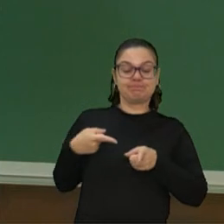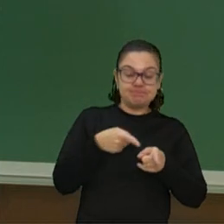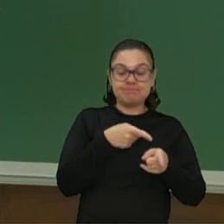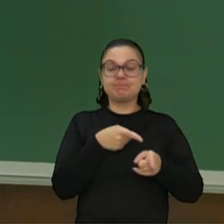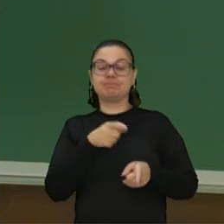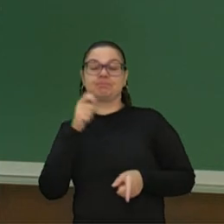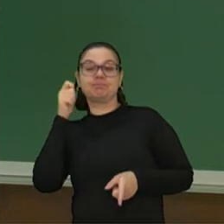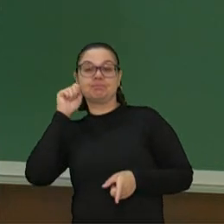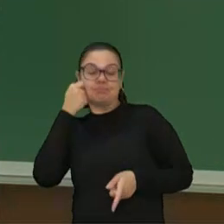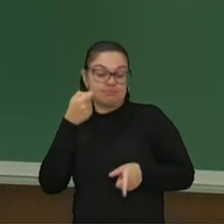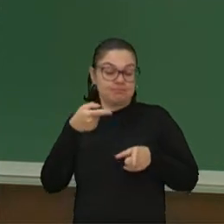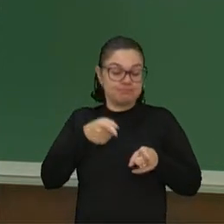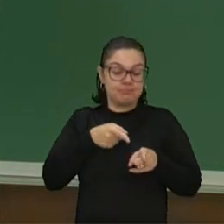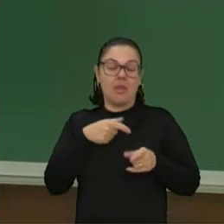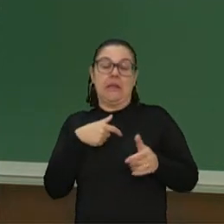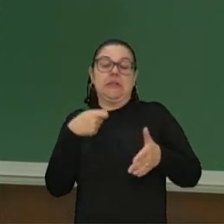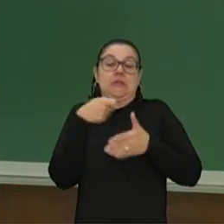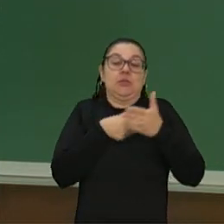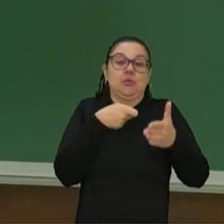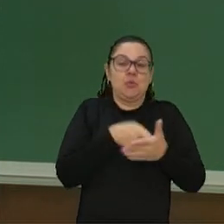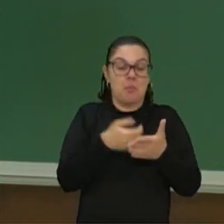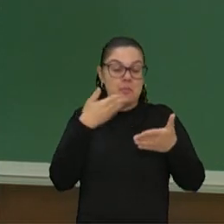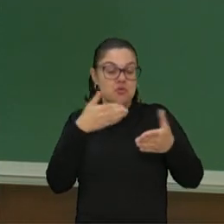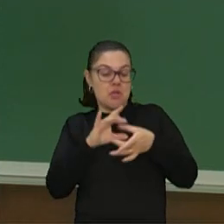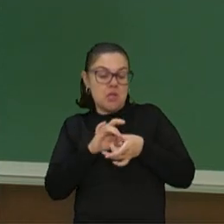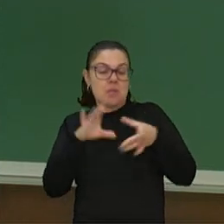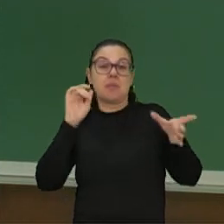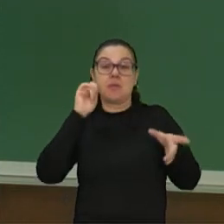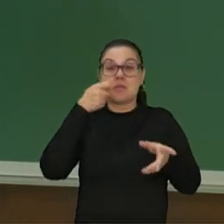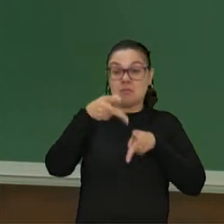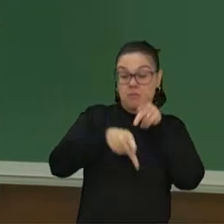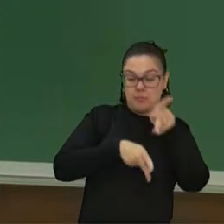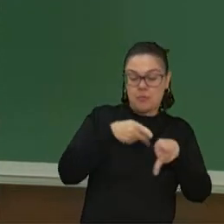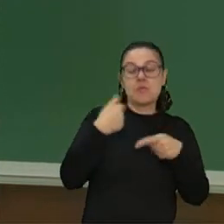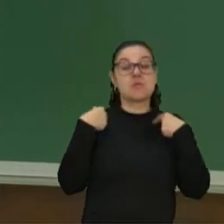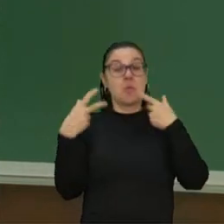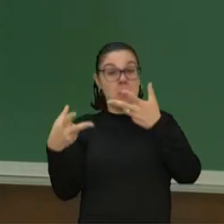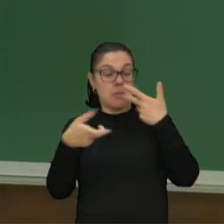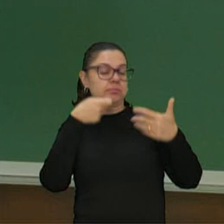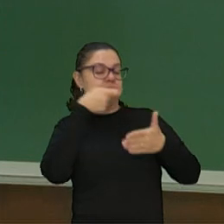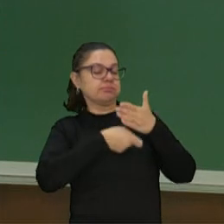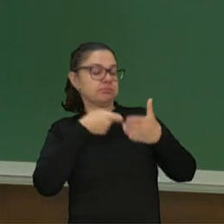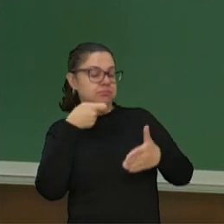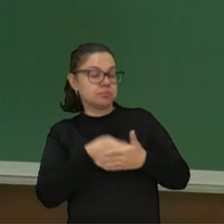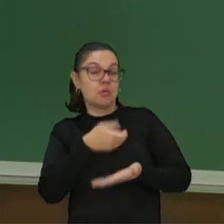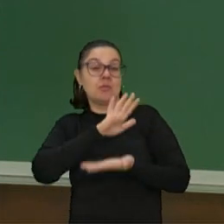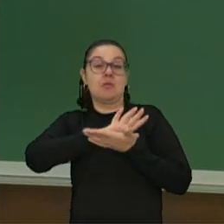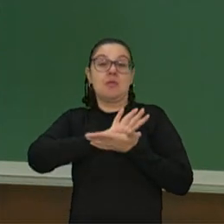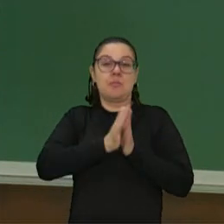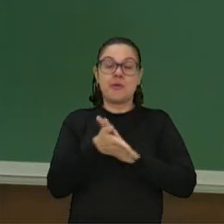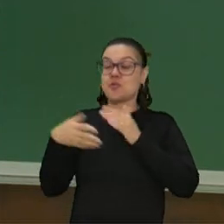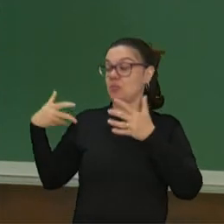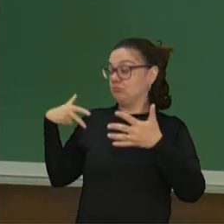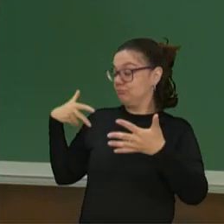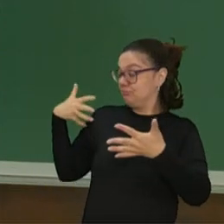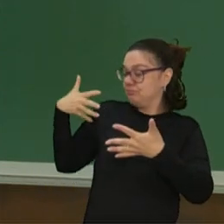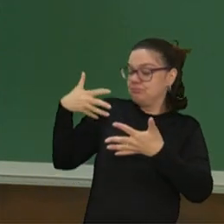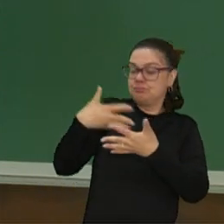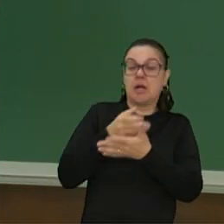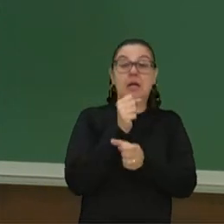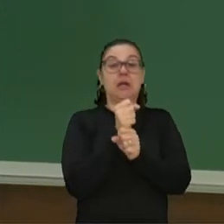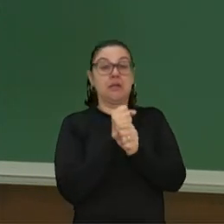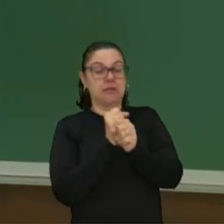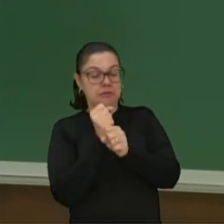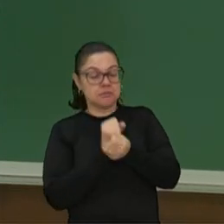o racismo nos Estados Unidos. E a gente consegue perceber, né, que essa luta do racismo é uma coisa que já vem há